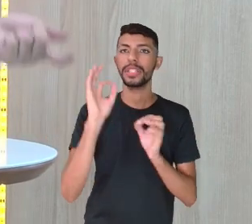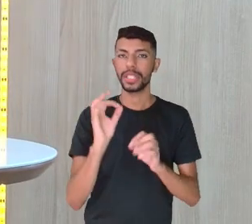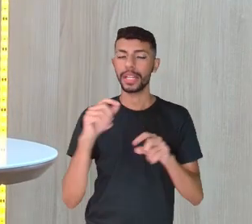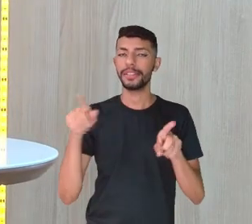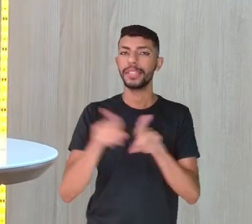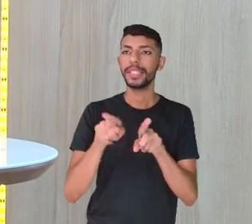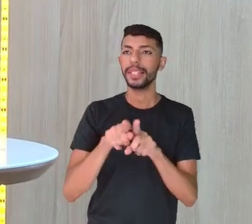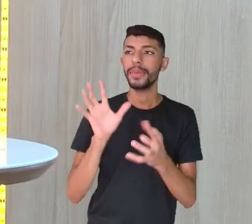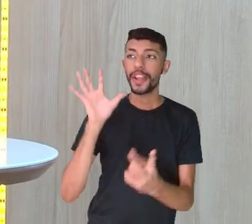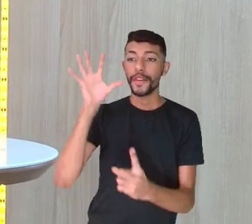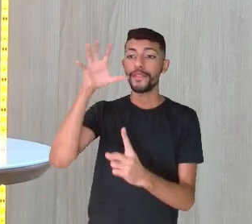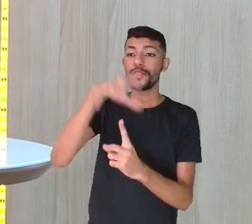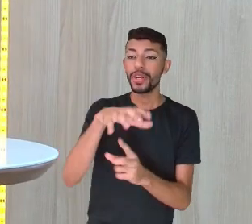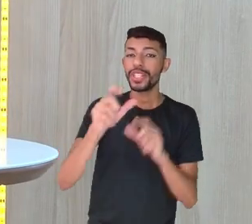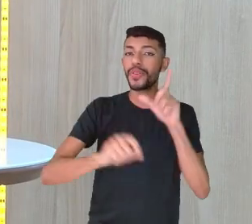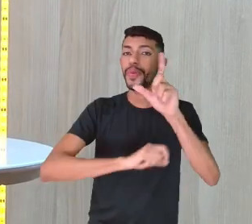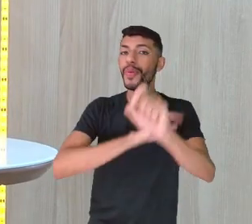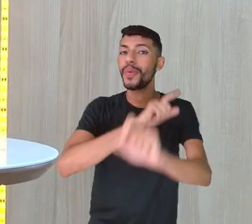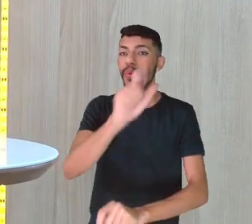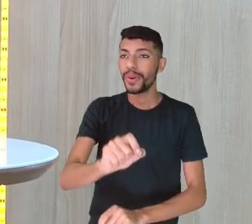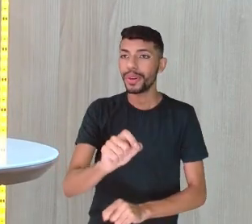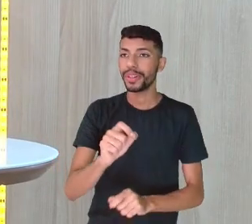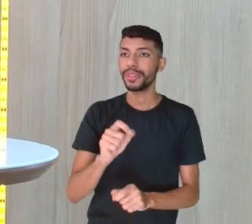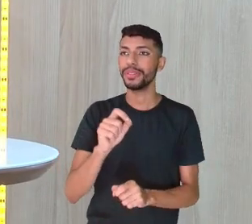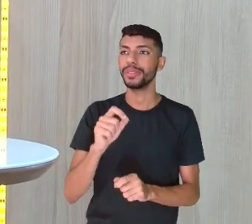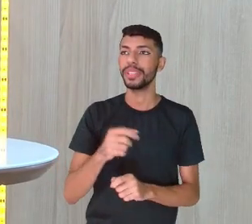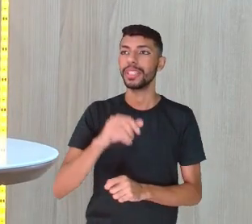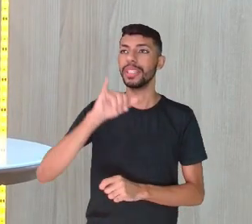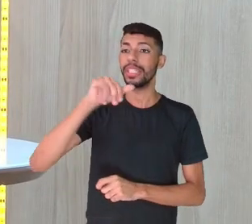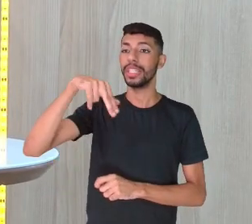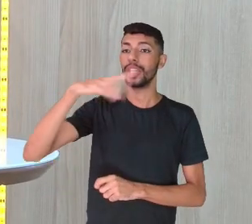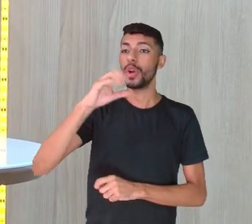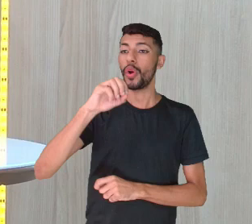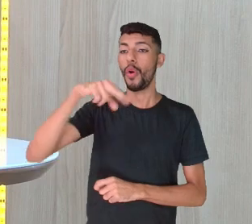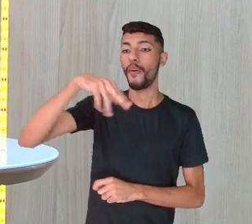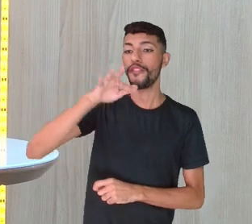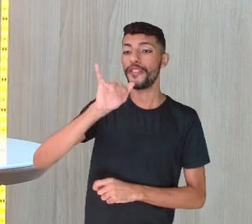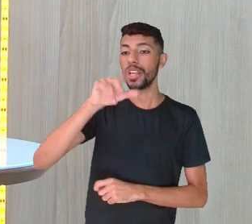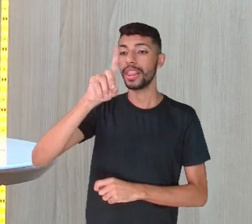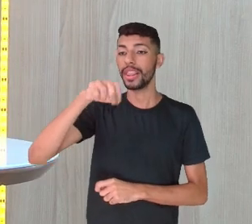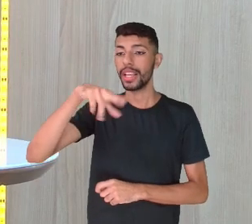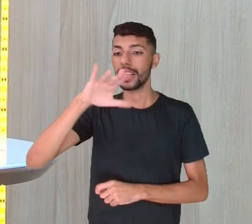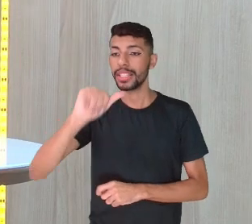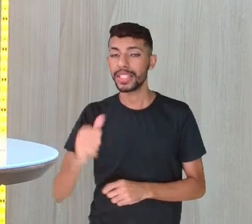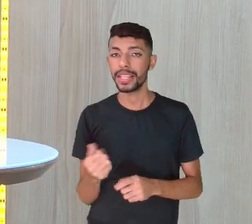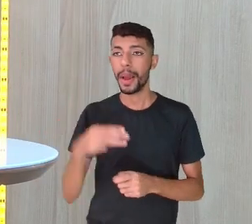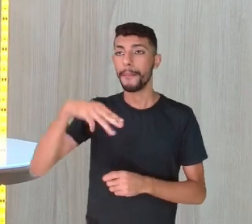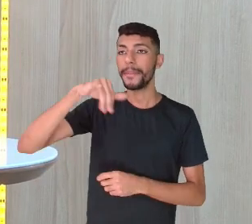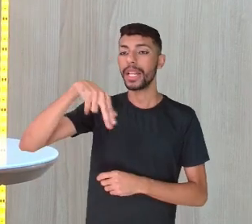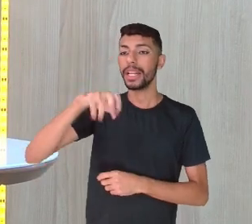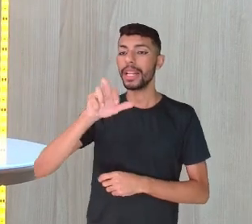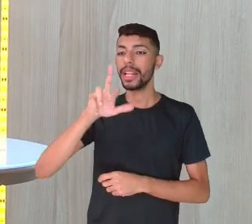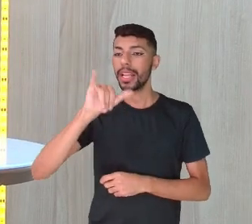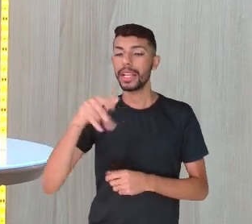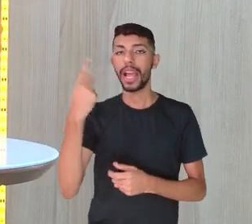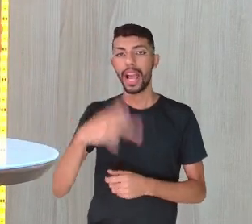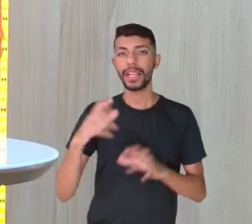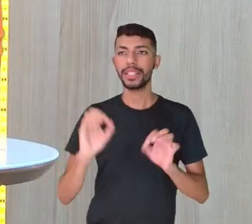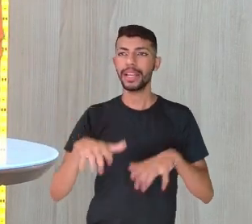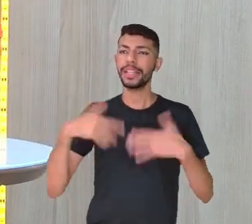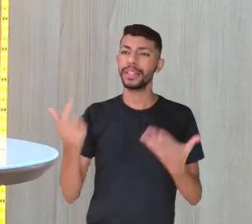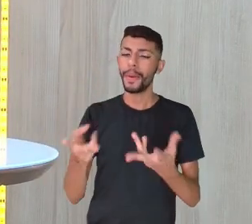que influenciou a Inconfidência Mineira aqui. Então, a gente vê o quê? O papel das revoluções, né? De